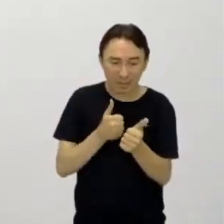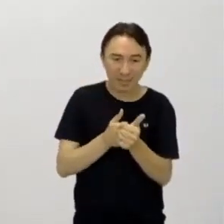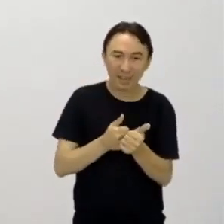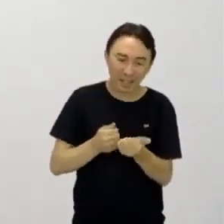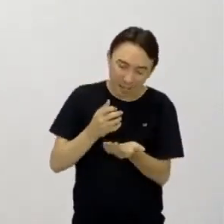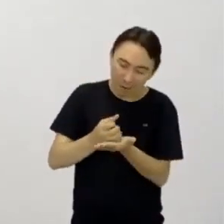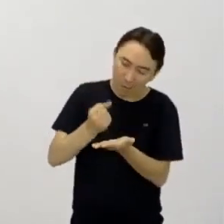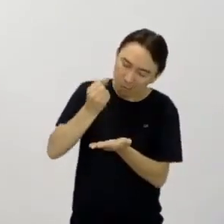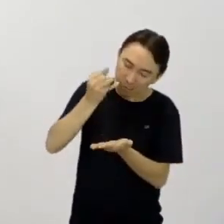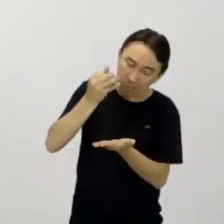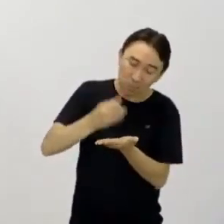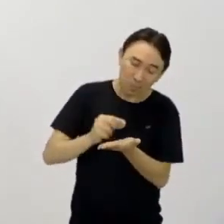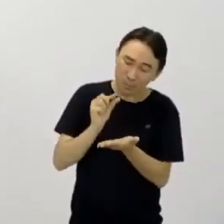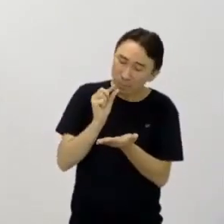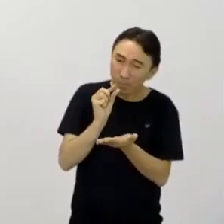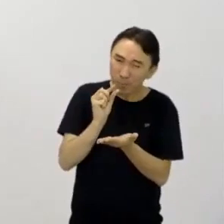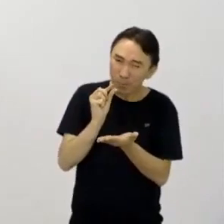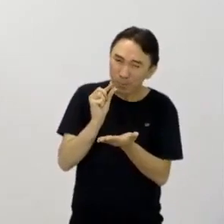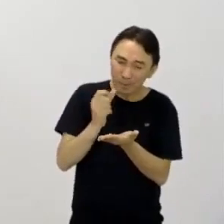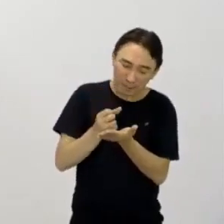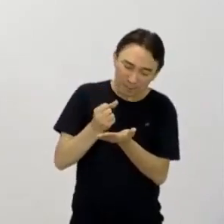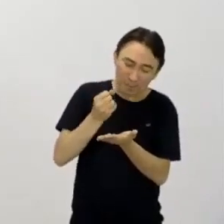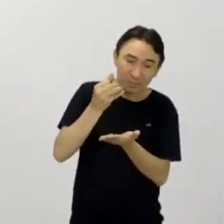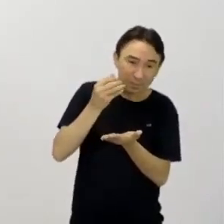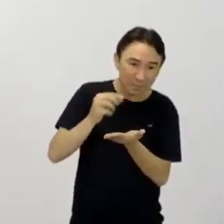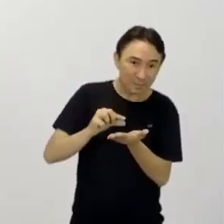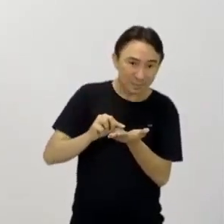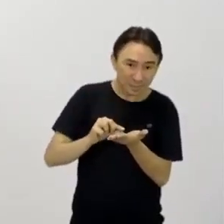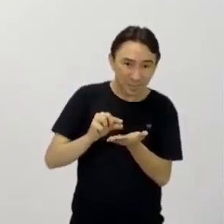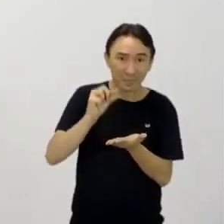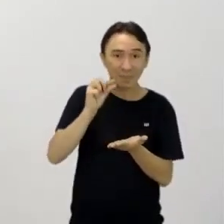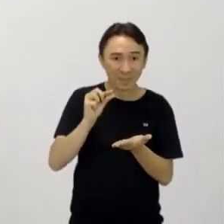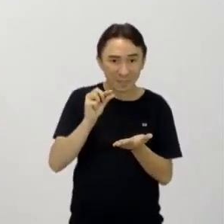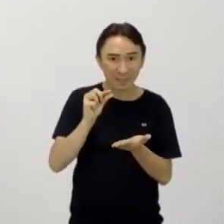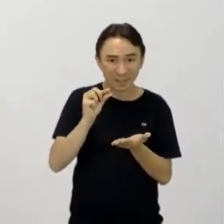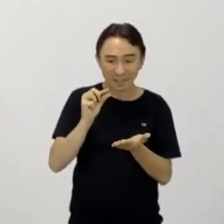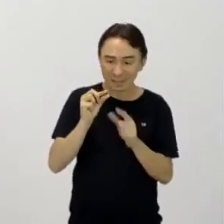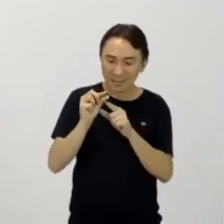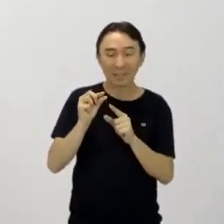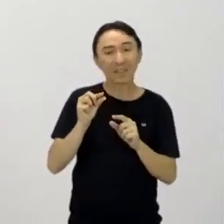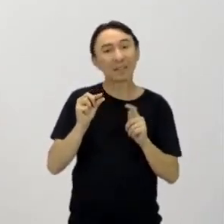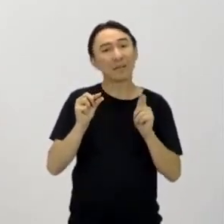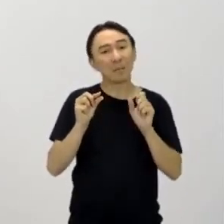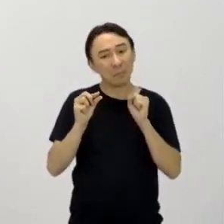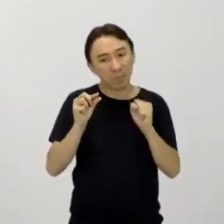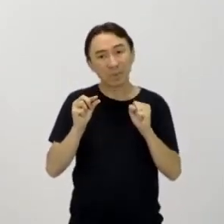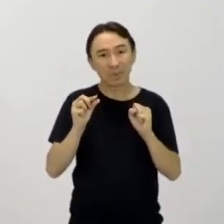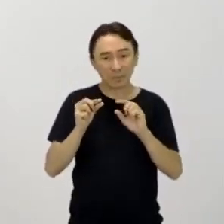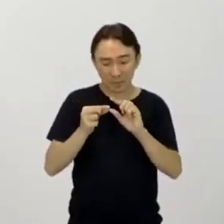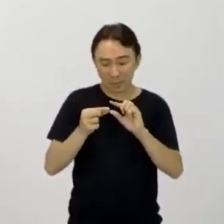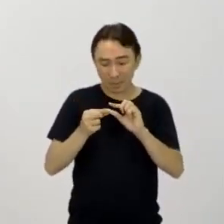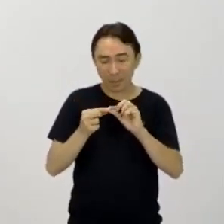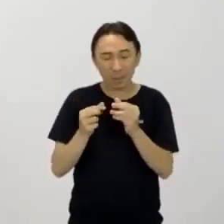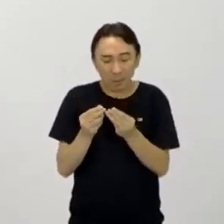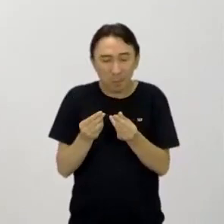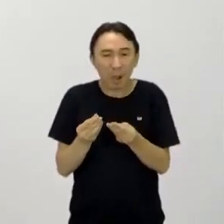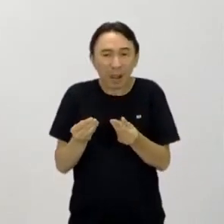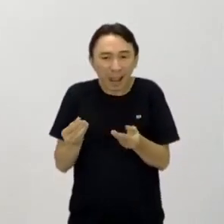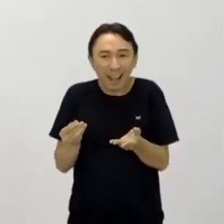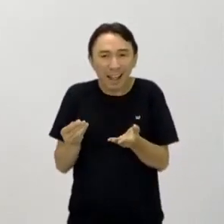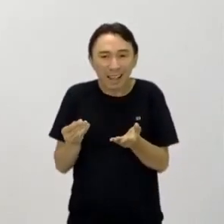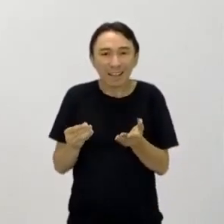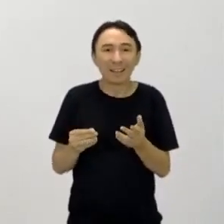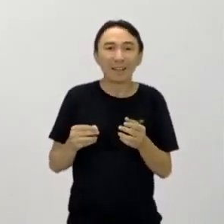menores. E aí se você pega um grãozinho de areia e você apertar assim e tal, você pode fazer com que essa areia fique pedacinhos